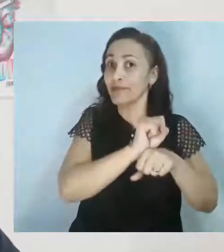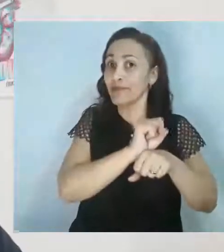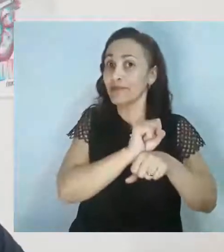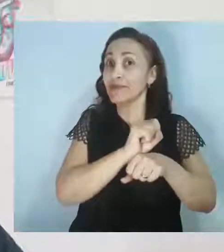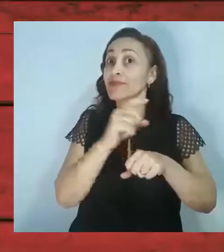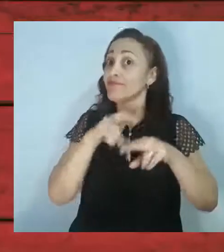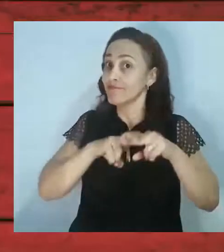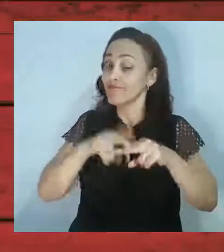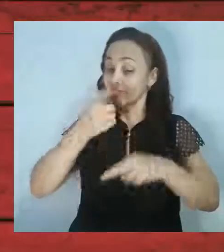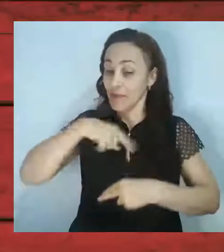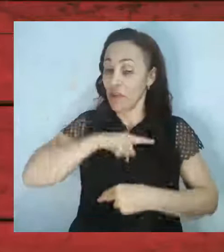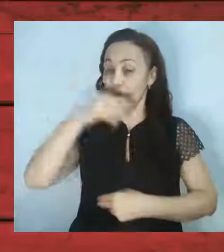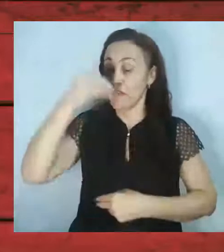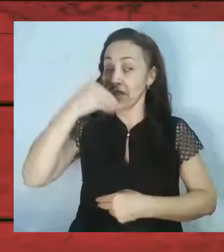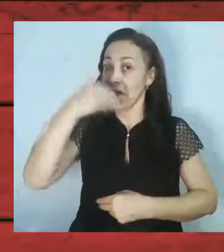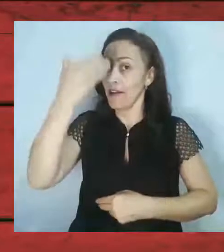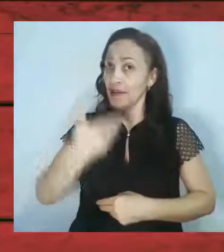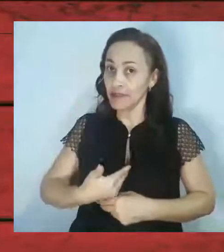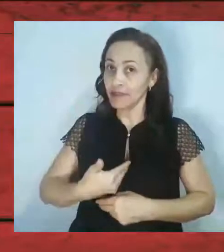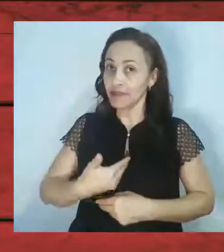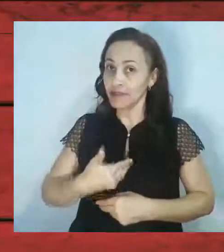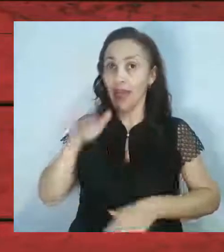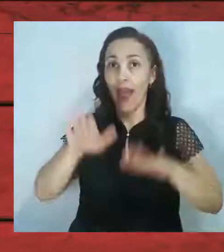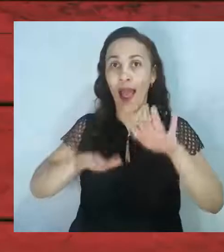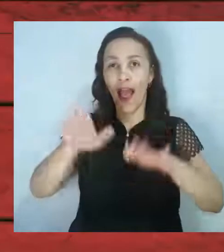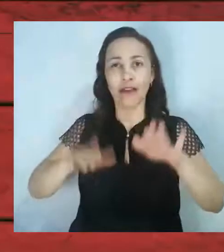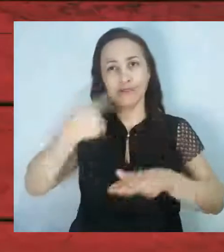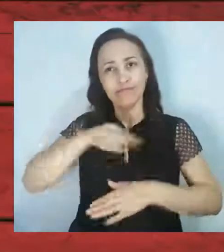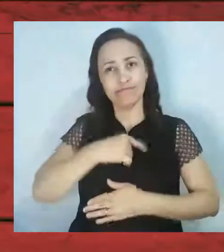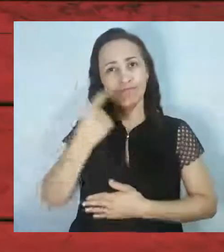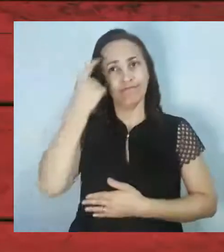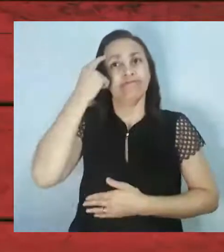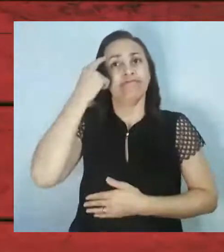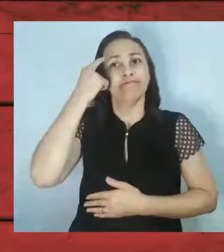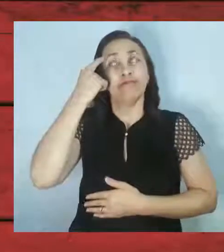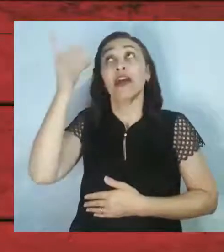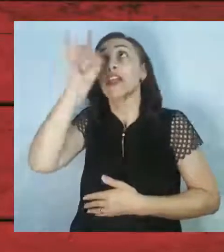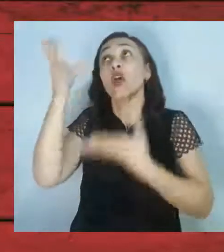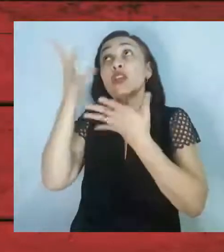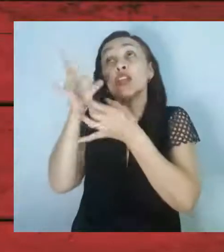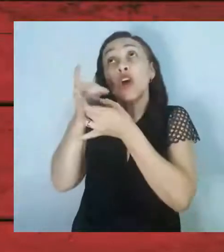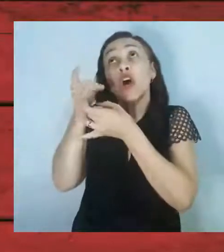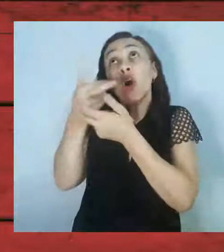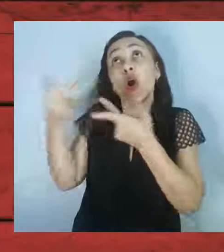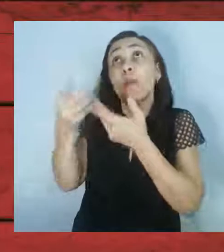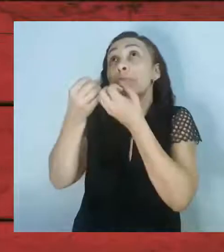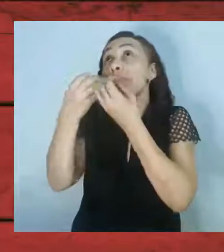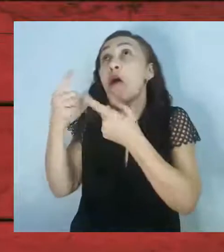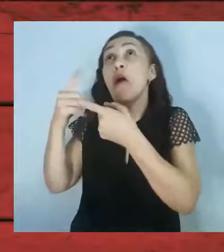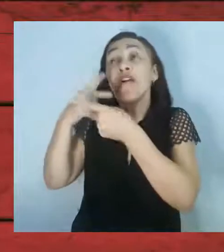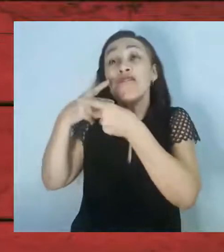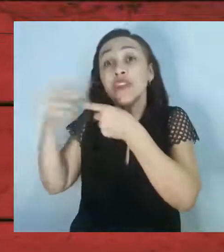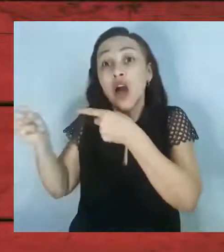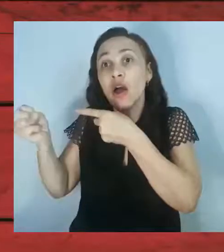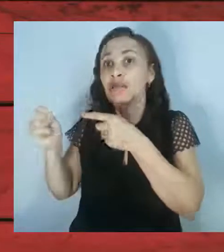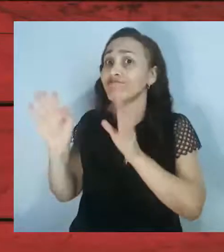fraquezas. Muitas vezes pensamos que Deus conta apenas com a nossa parte boa, vitoriosa, quando na